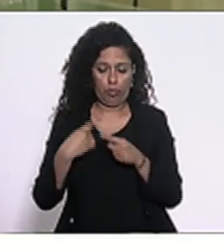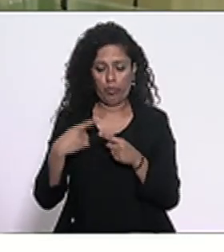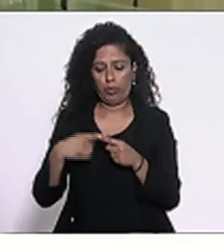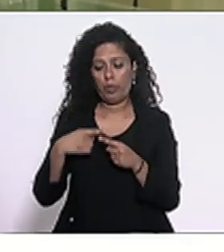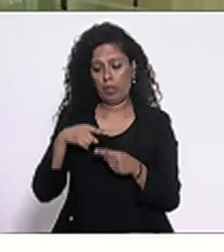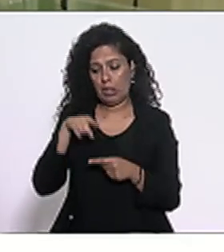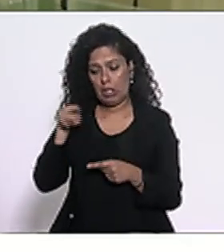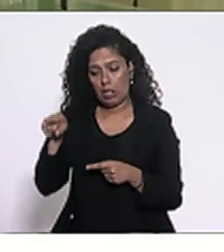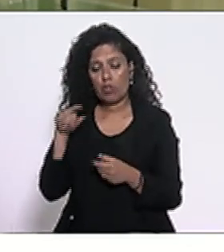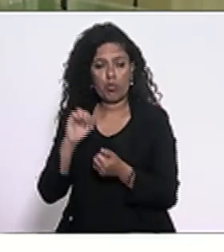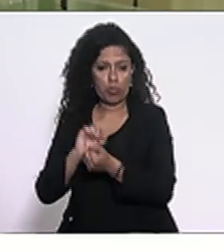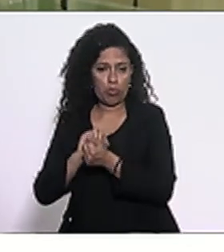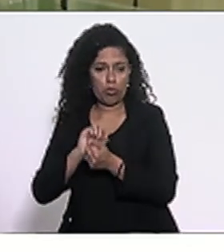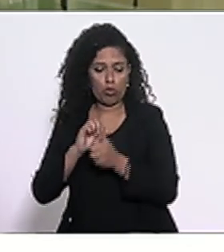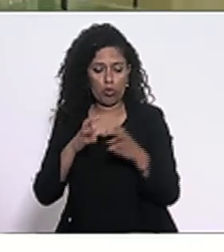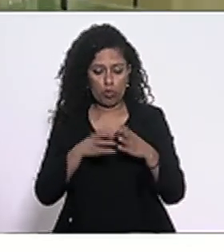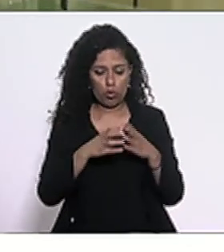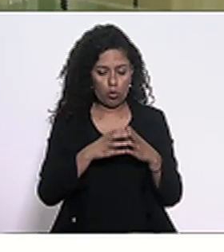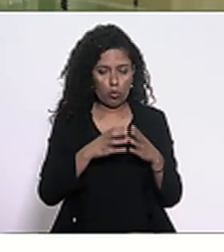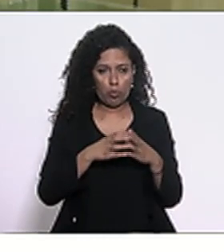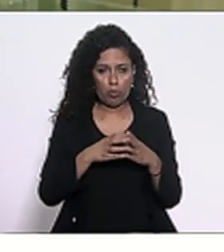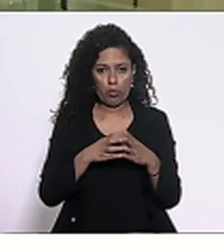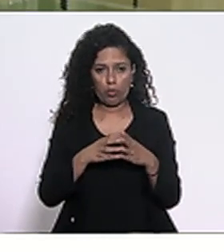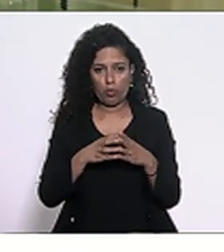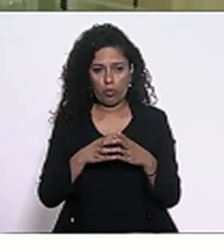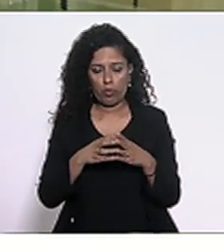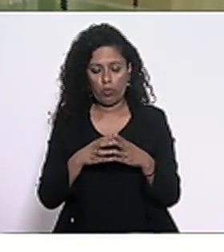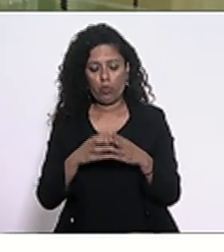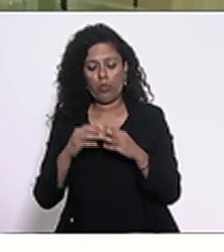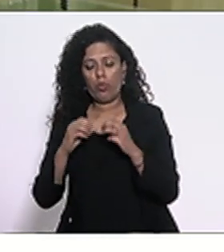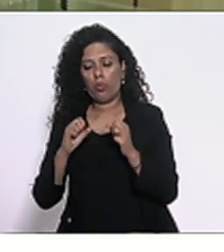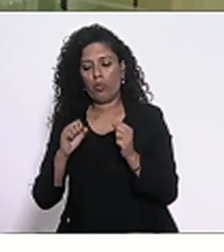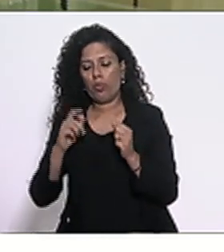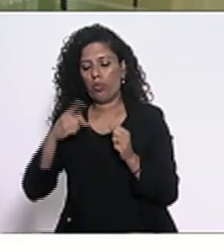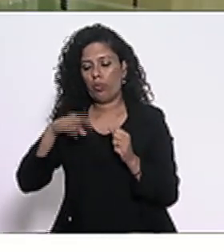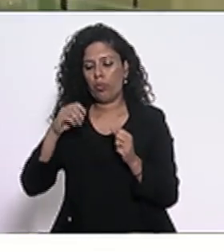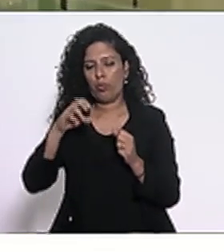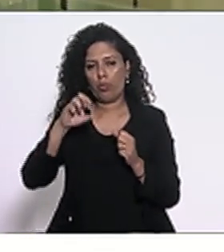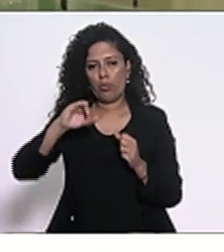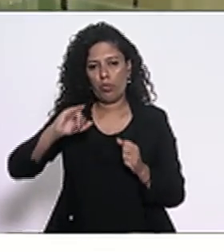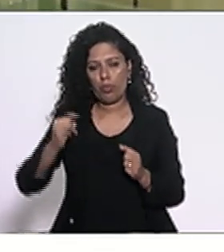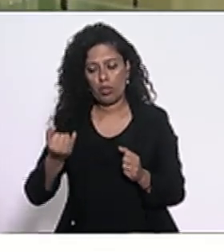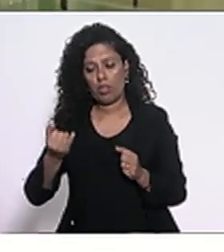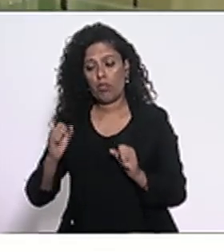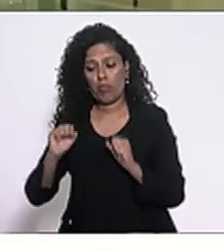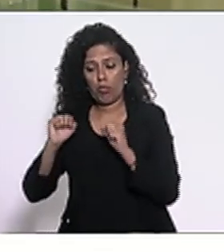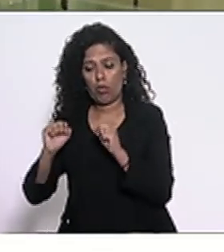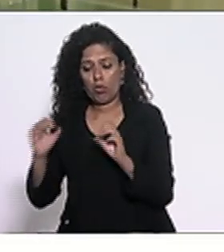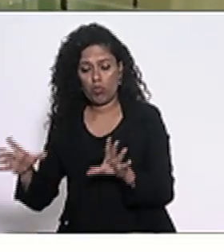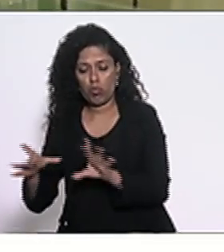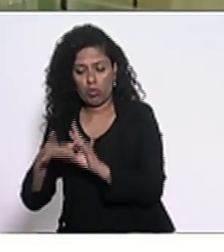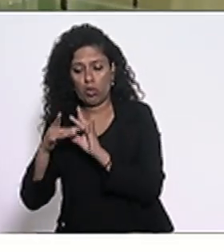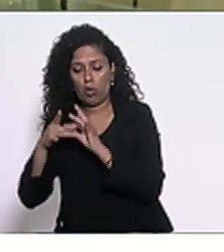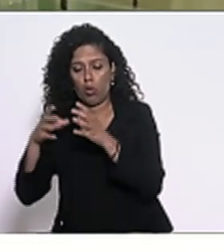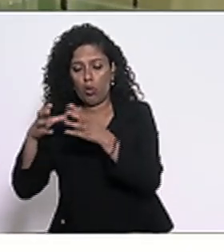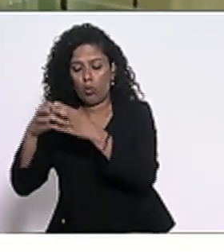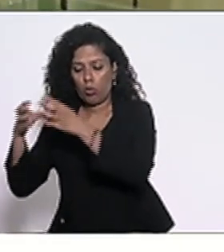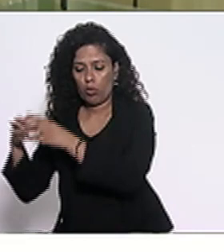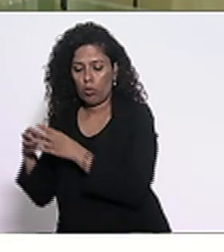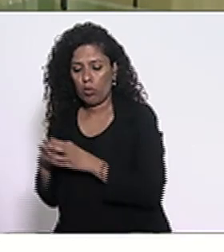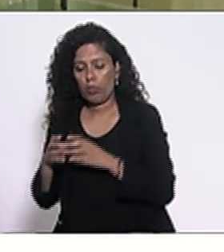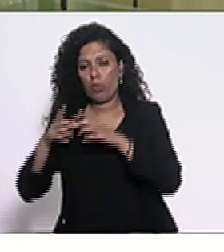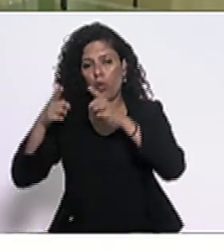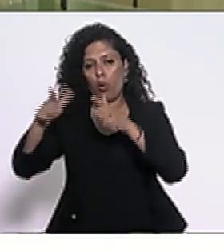das estruturas que a FAITEC está criando. Inclusive, a FAITEC criou agora uma parceria enorme com a Cisco, que o